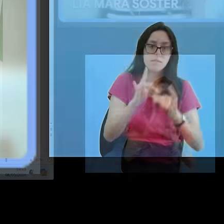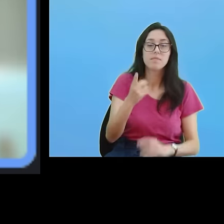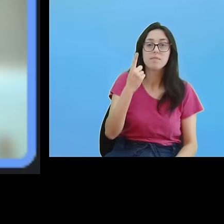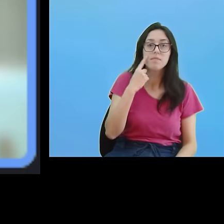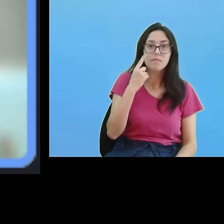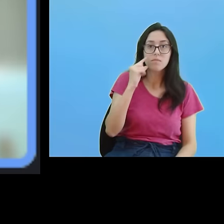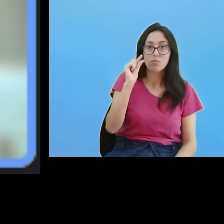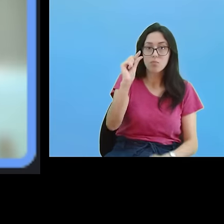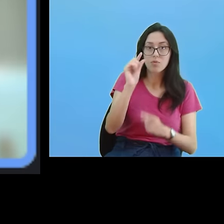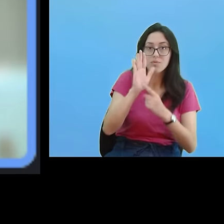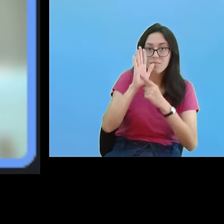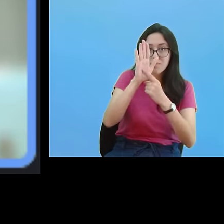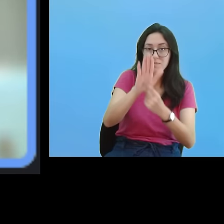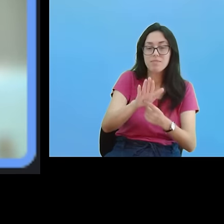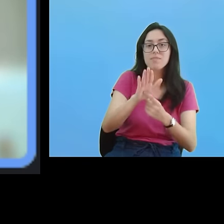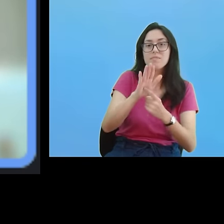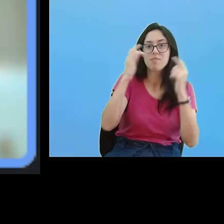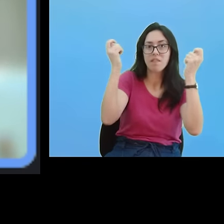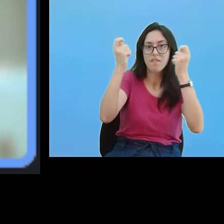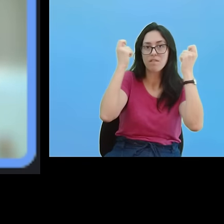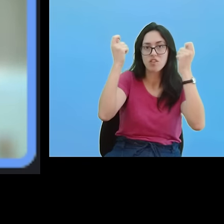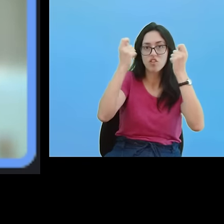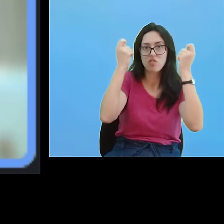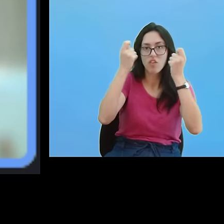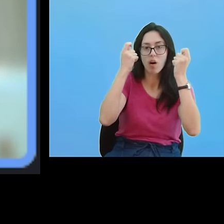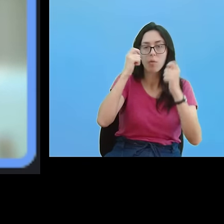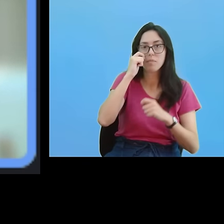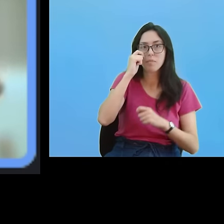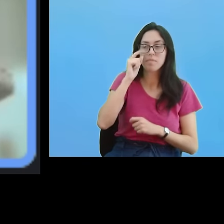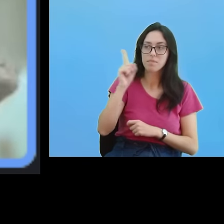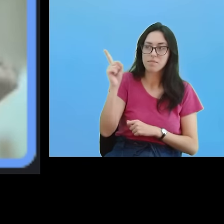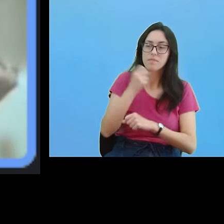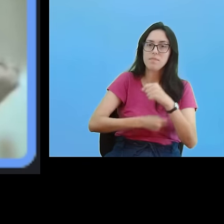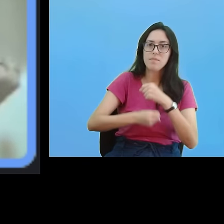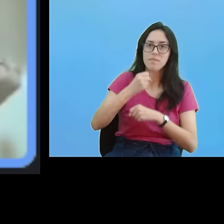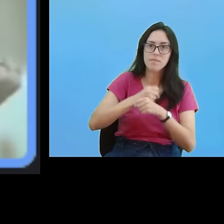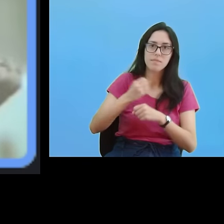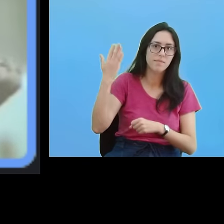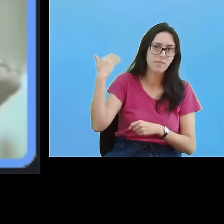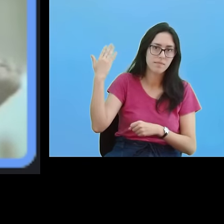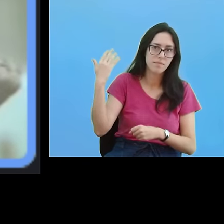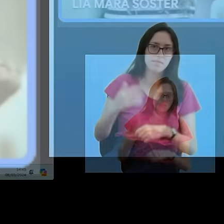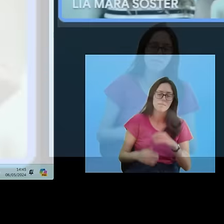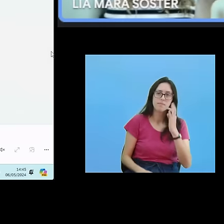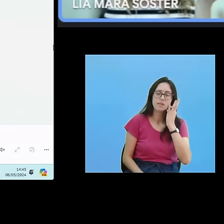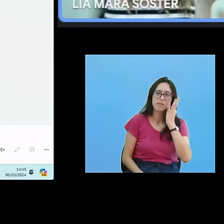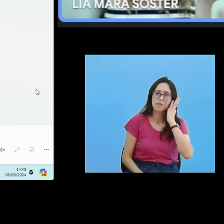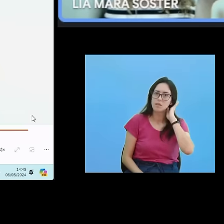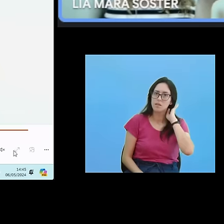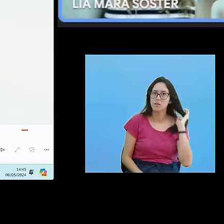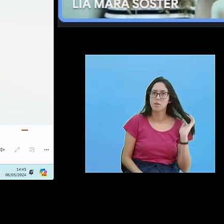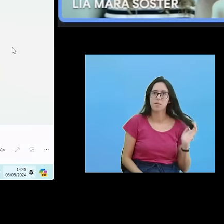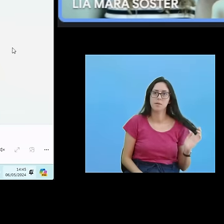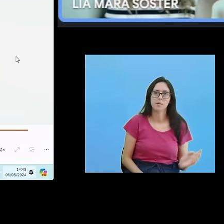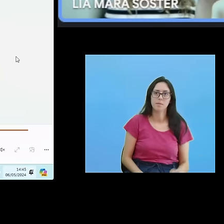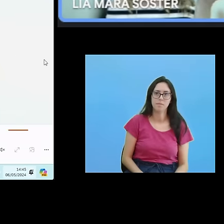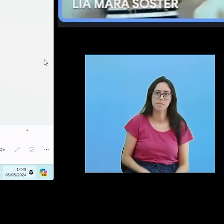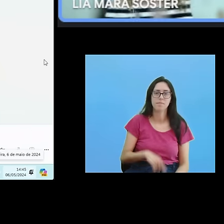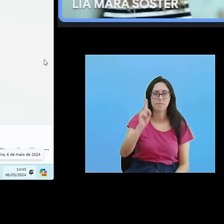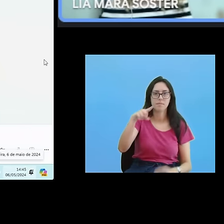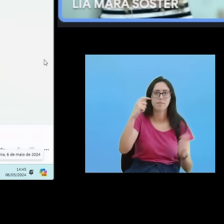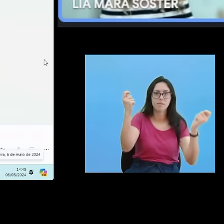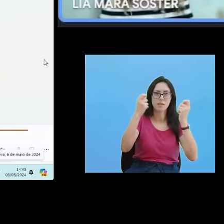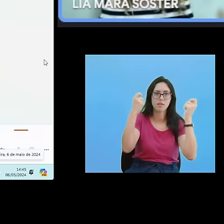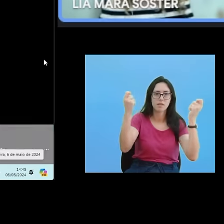um trecho da apresentação do festival. Este foi do ano passado, que inclusive foi um festival